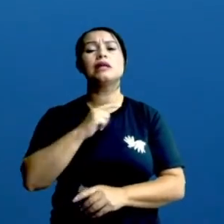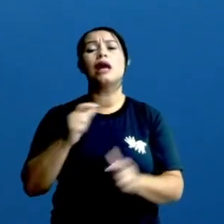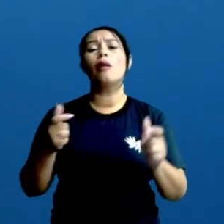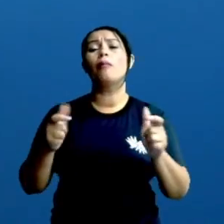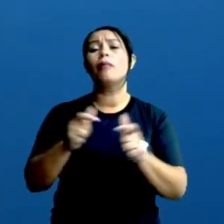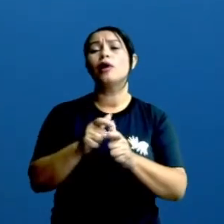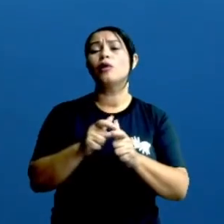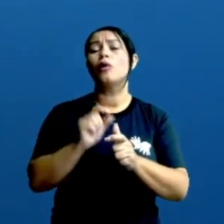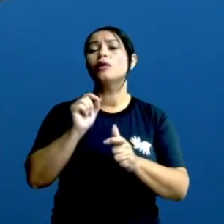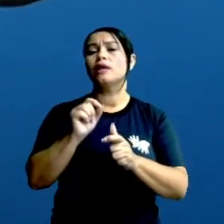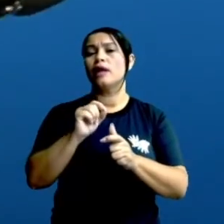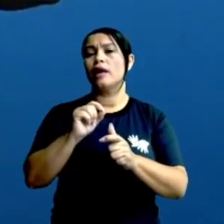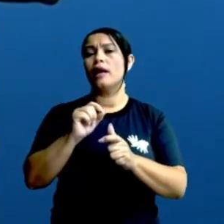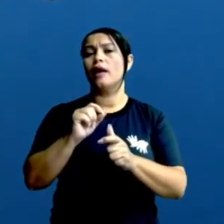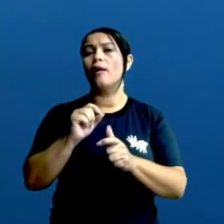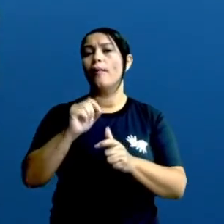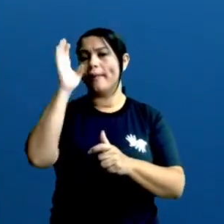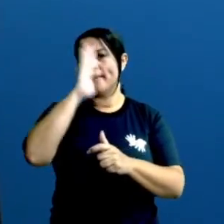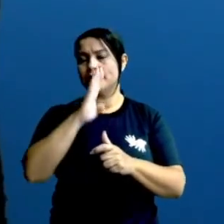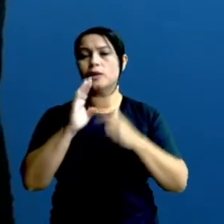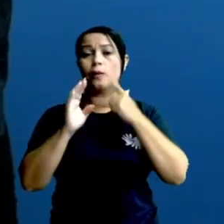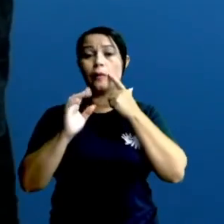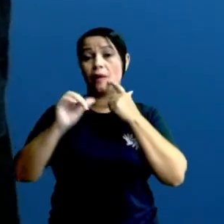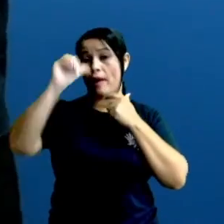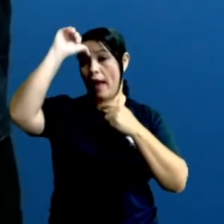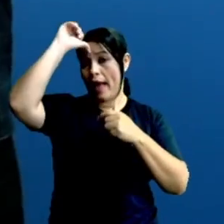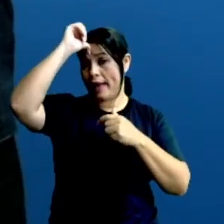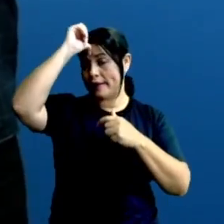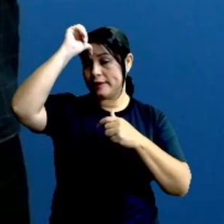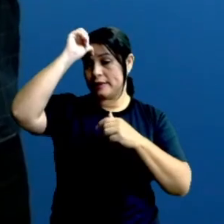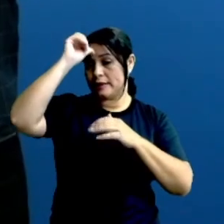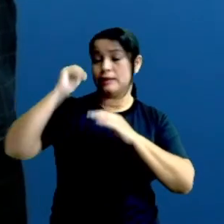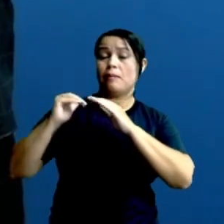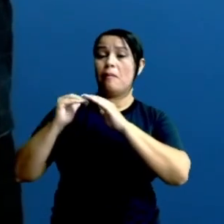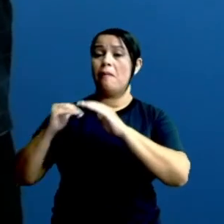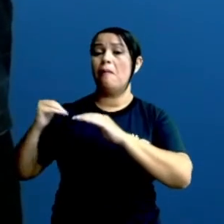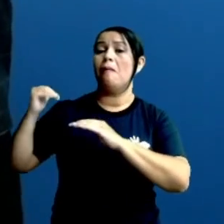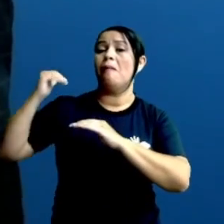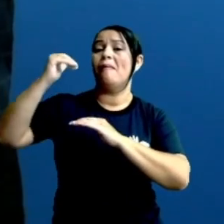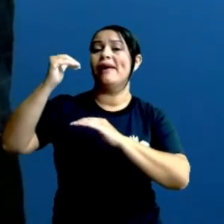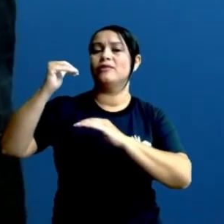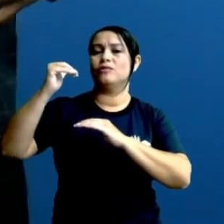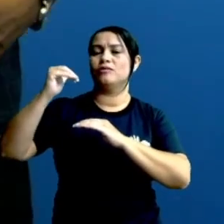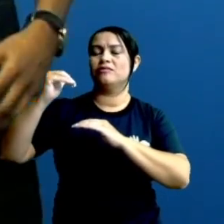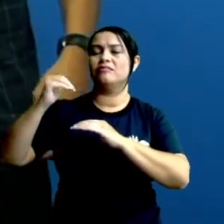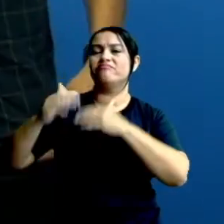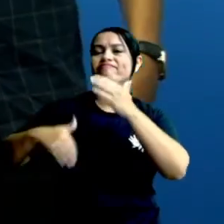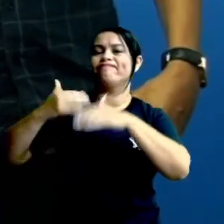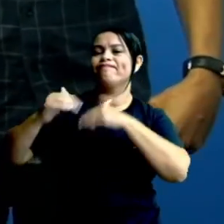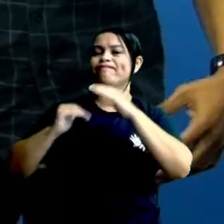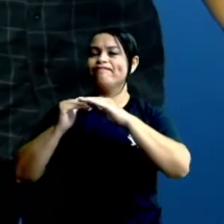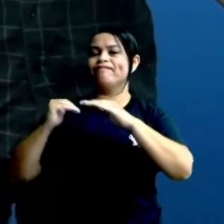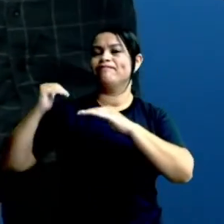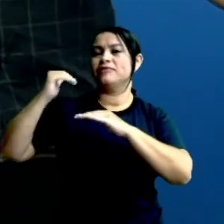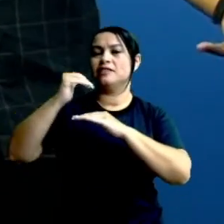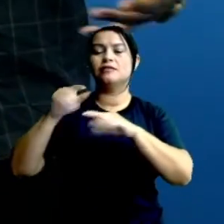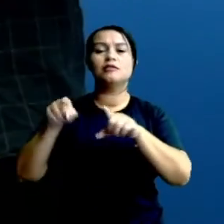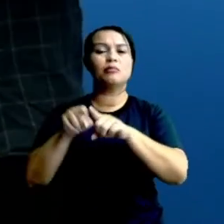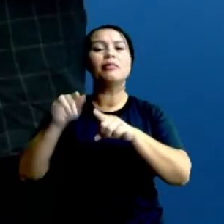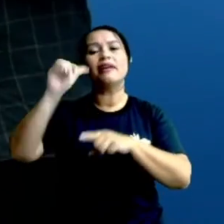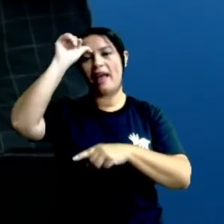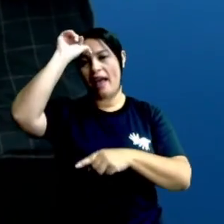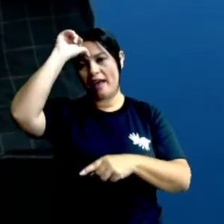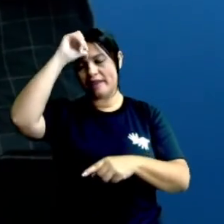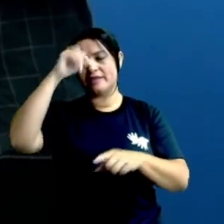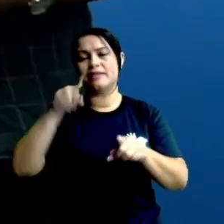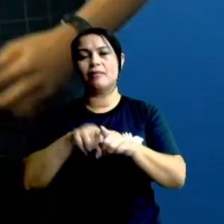Brasil. E já em 2009 a Índia ultrapassa essa industrialização brasileira, ou seja, essa produção industrial brasileira. A Índia também é